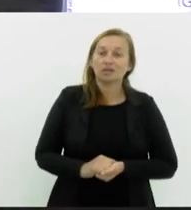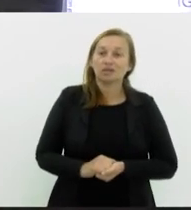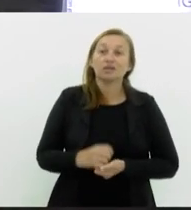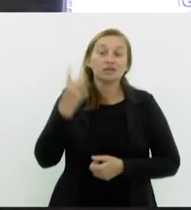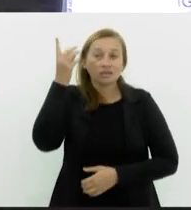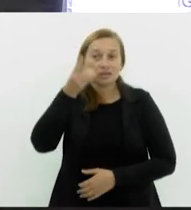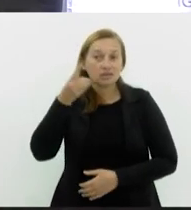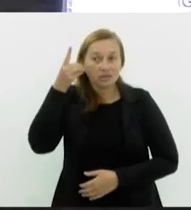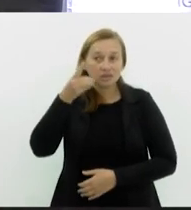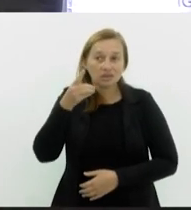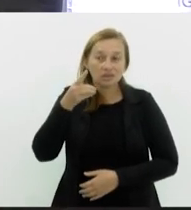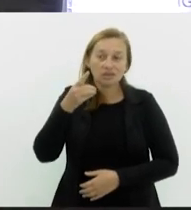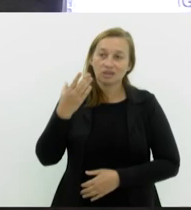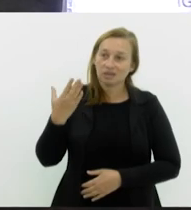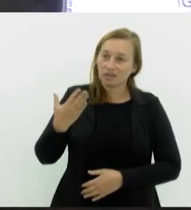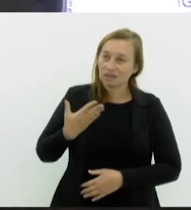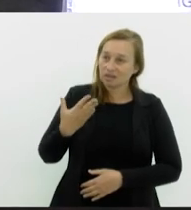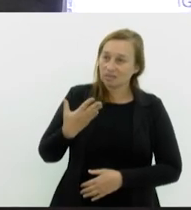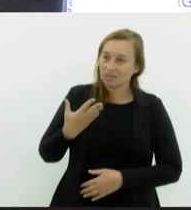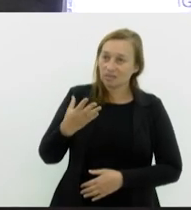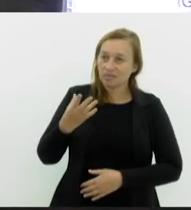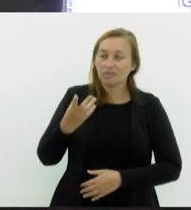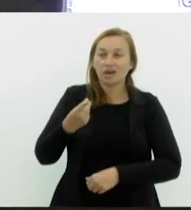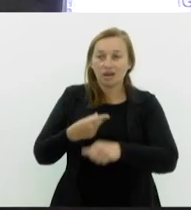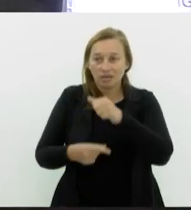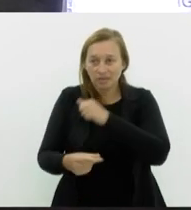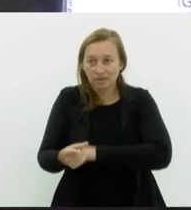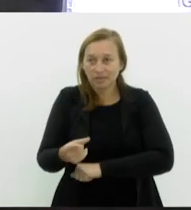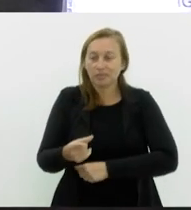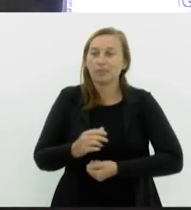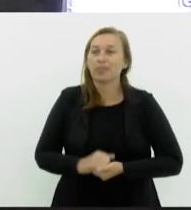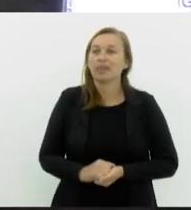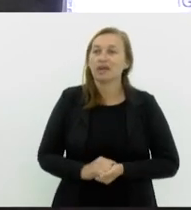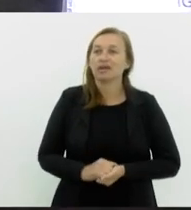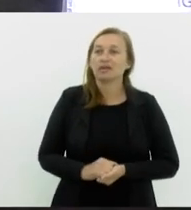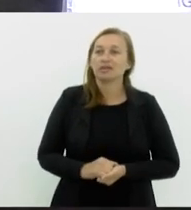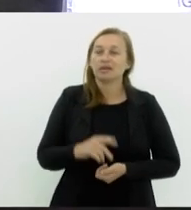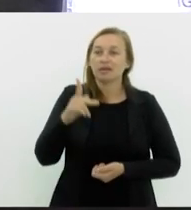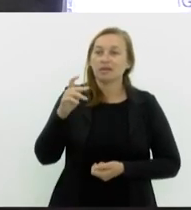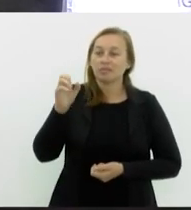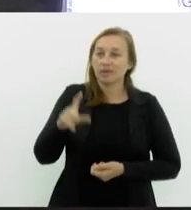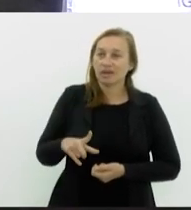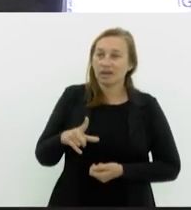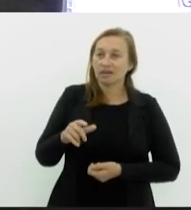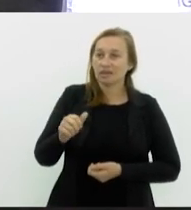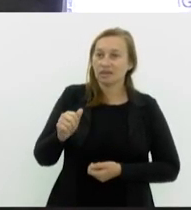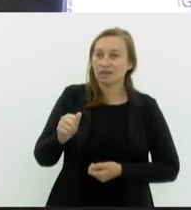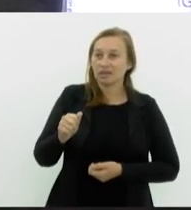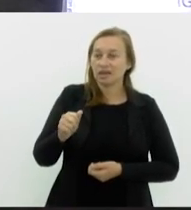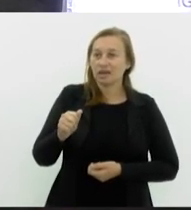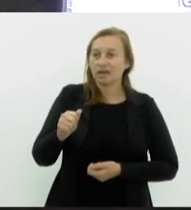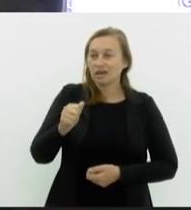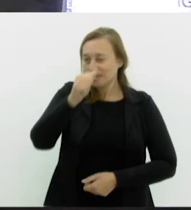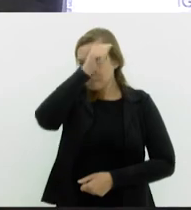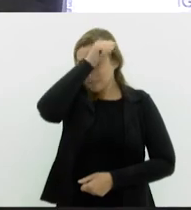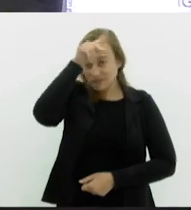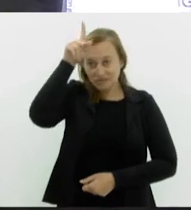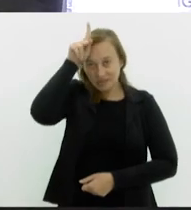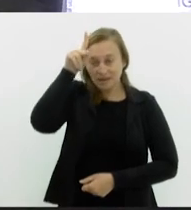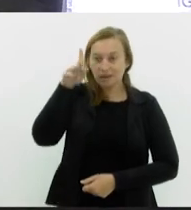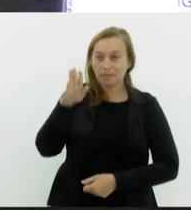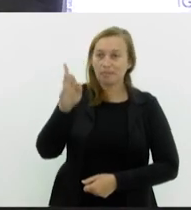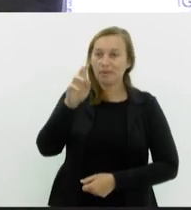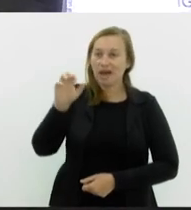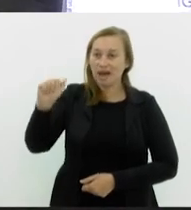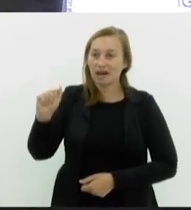é o deputado, meu eterno deputado, companheiro, pré-candidato a prefeito de Barra Mansa. Não vou fazer uma campanha extemporânea, não, hein? Pré